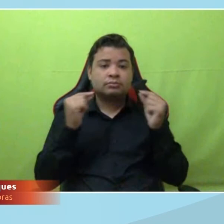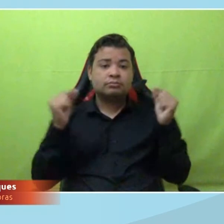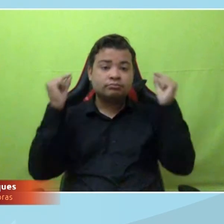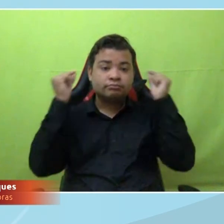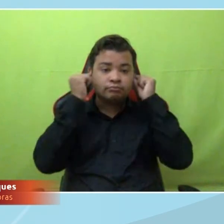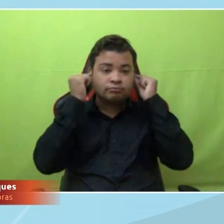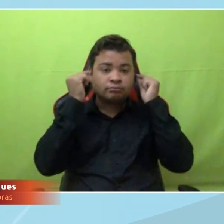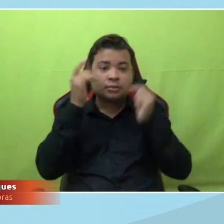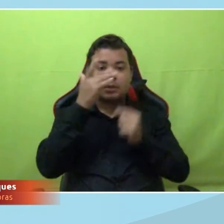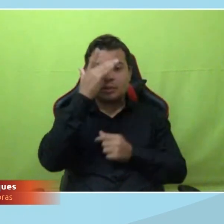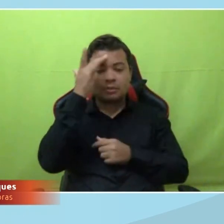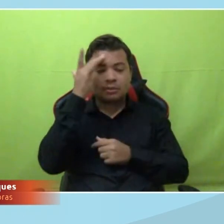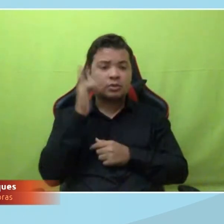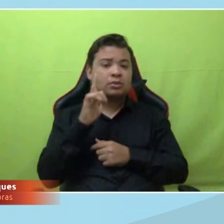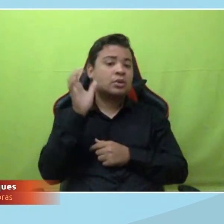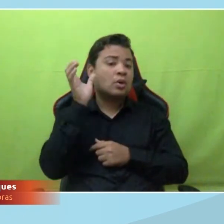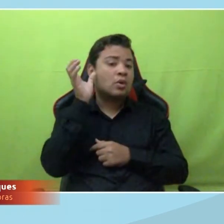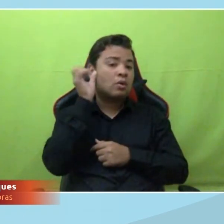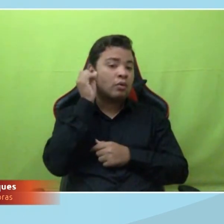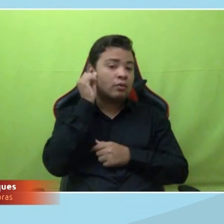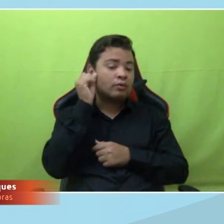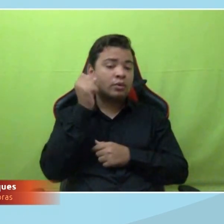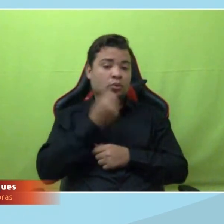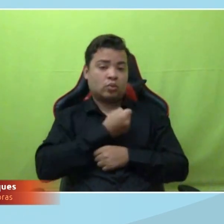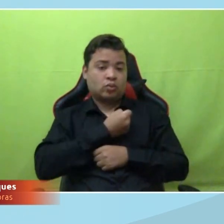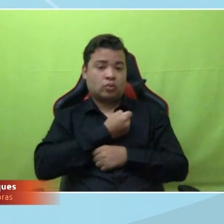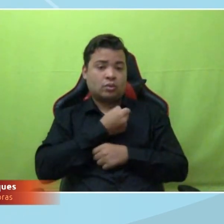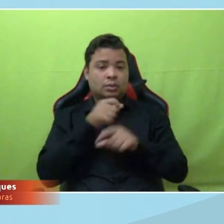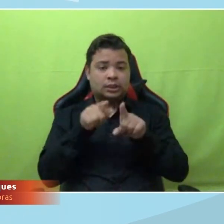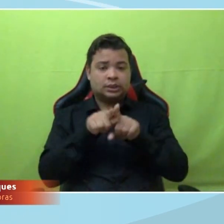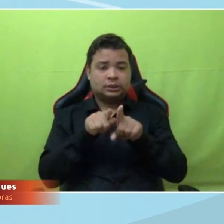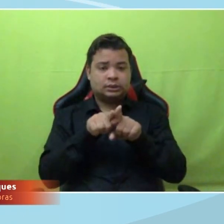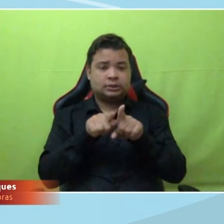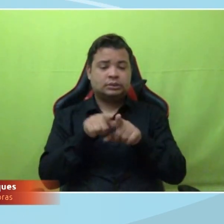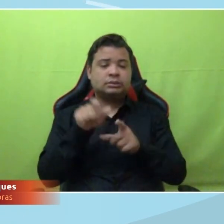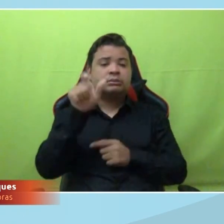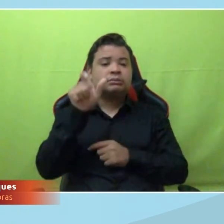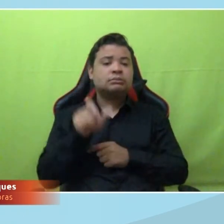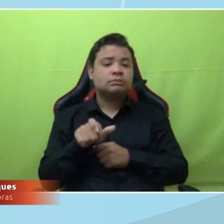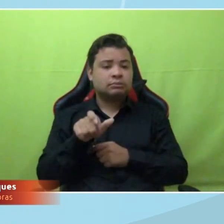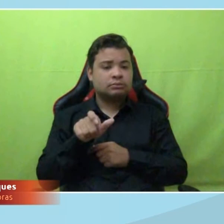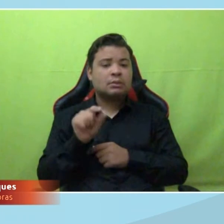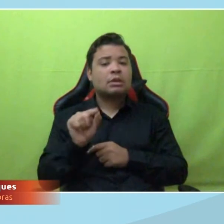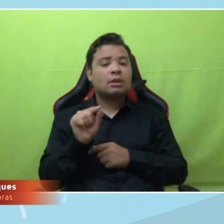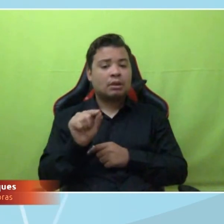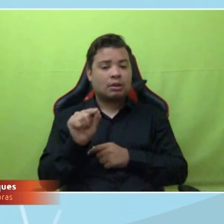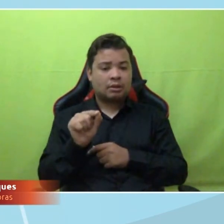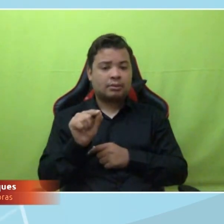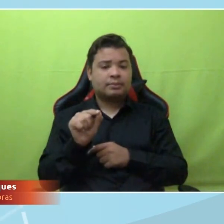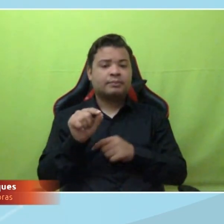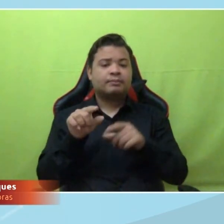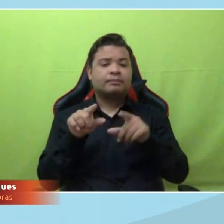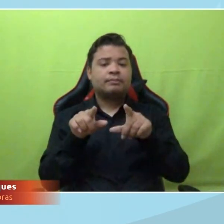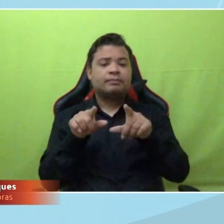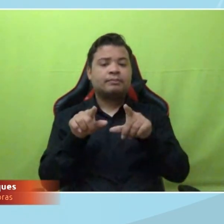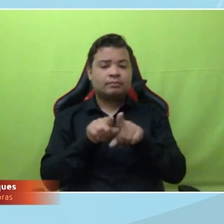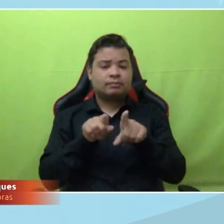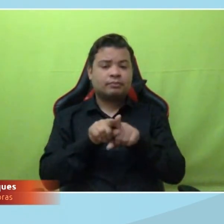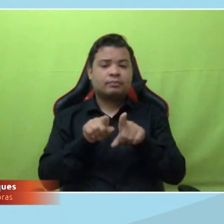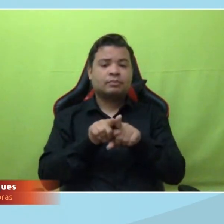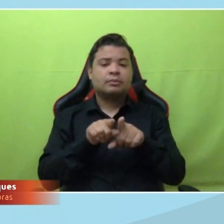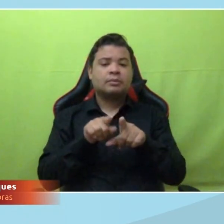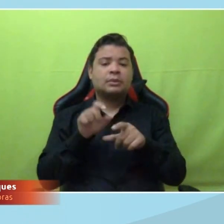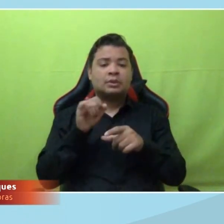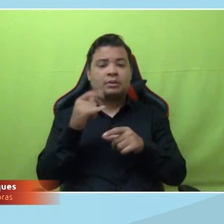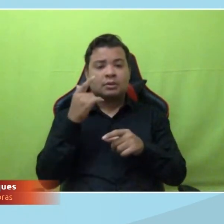ouvir o número e o nome do candidato escolhido e também até mesmo dos suplentes, né? Para quem não pode conferir as informações na urna,